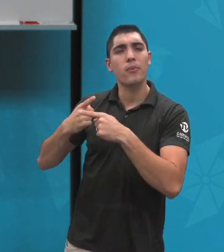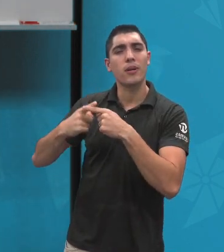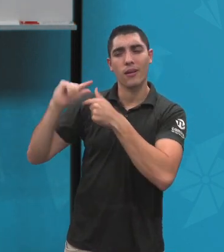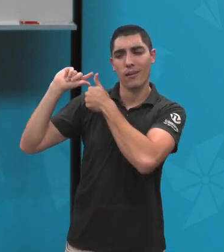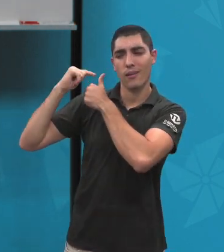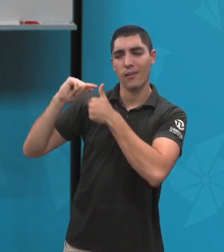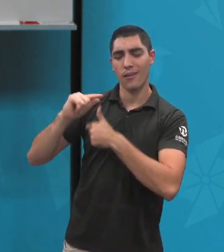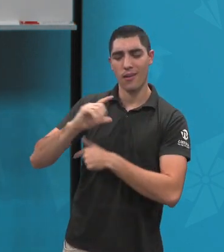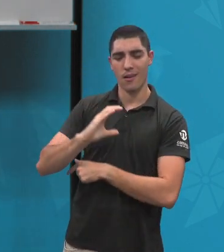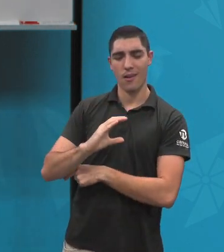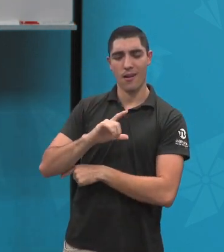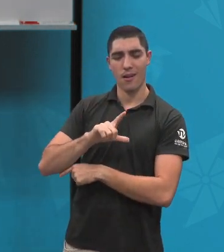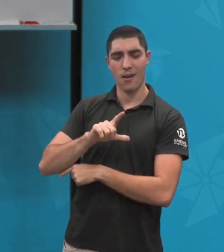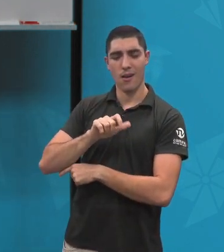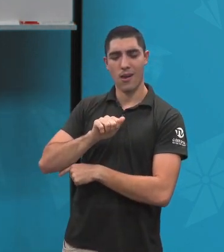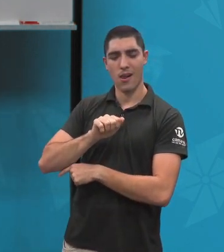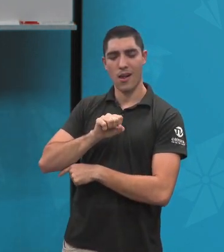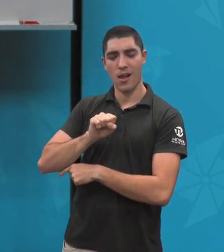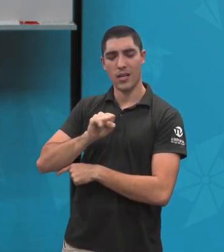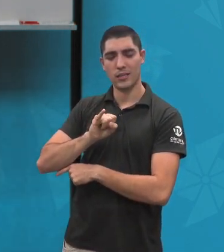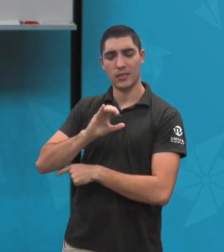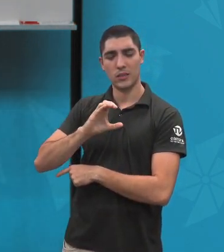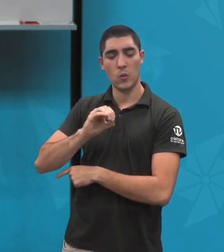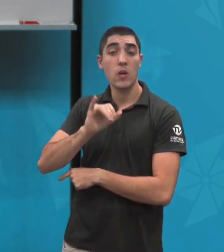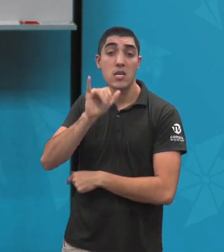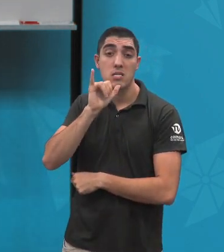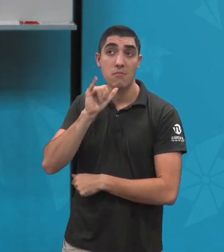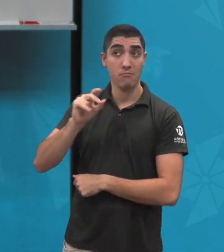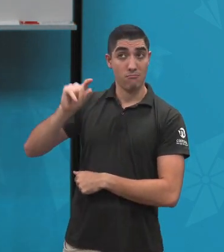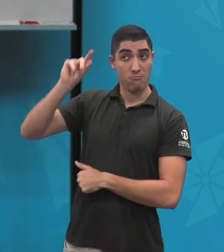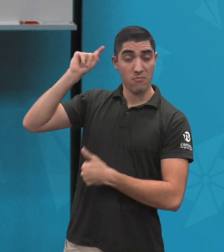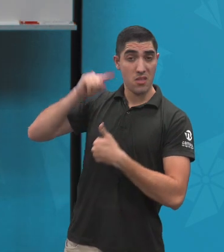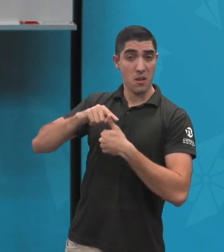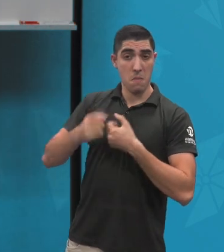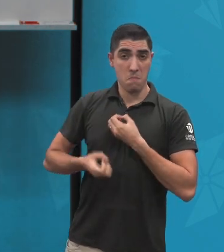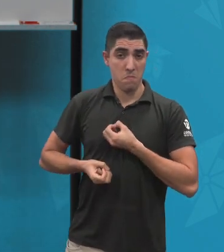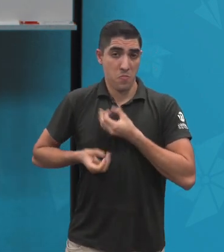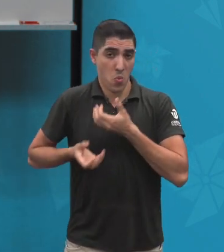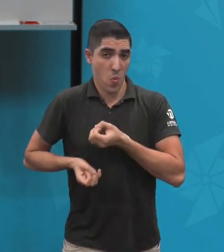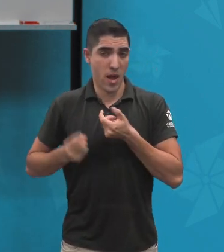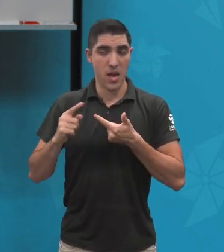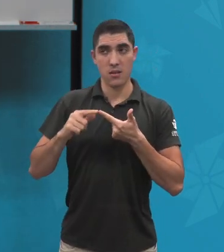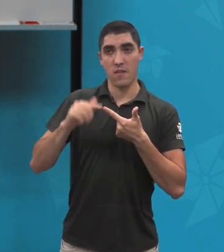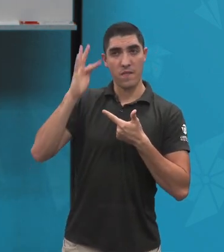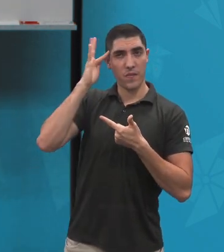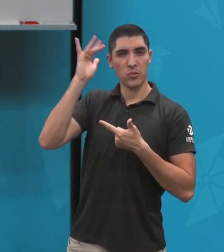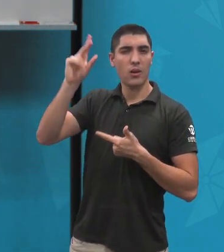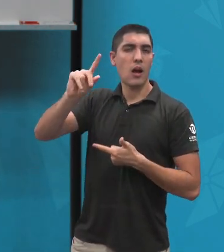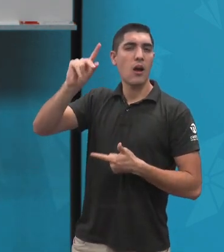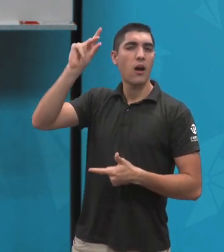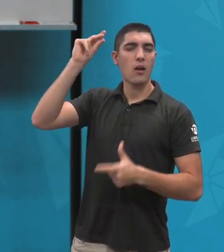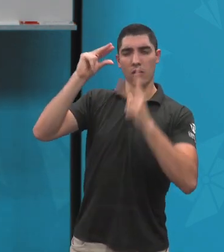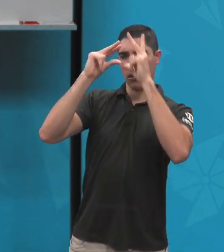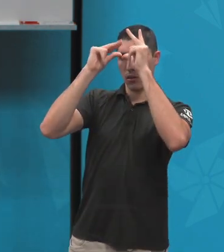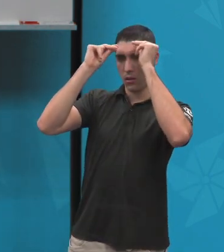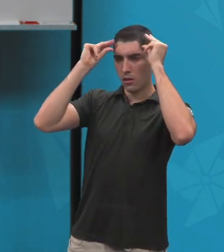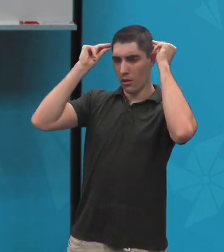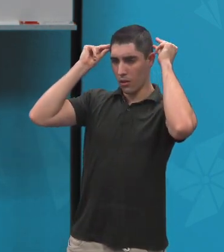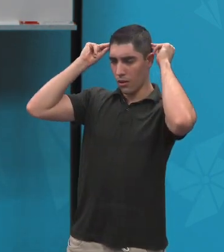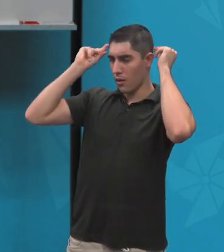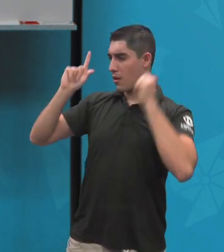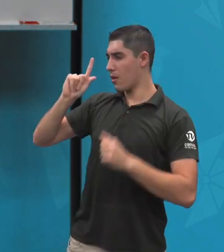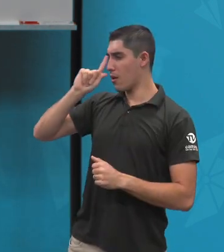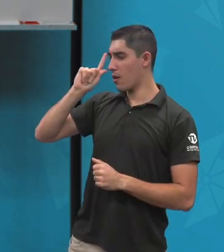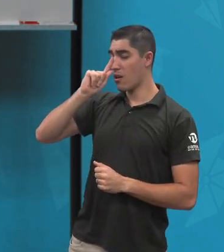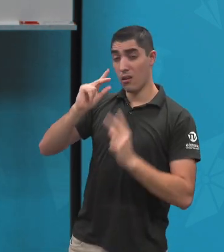de clássicos? Aqueles poetas, filósofos do antigo mundo grego, do